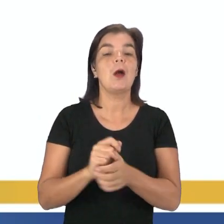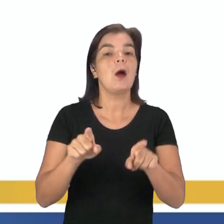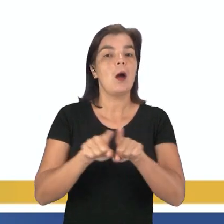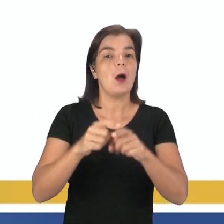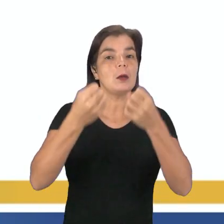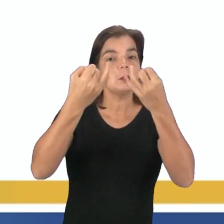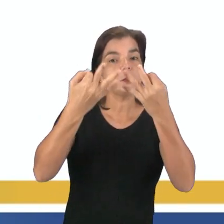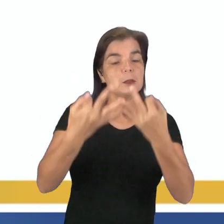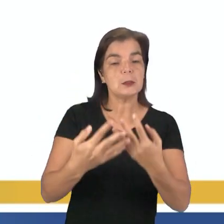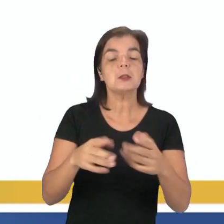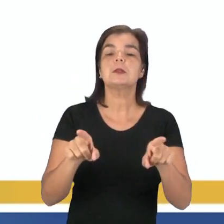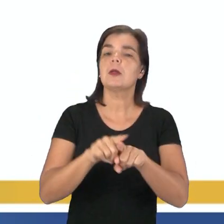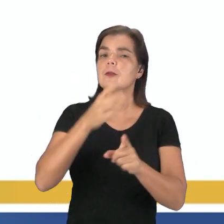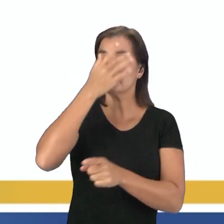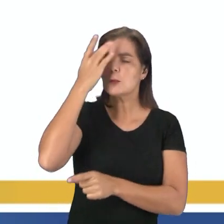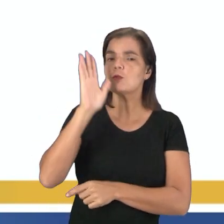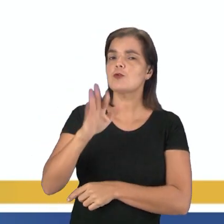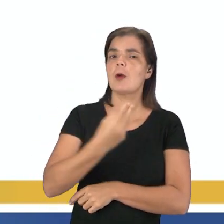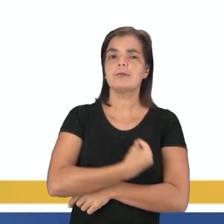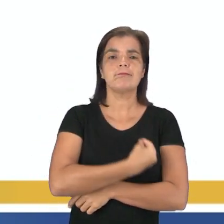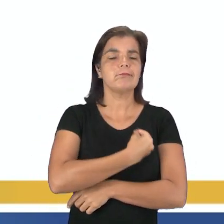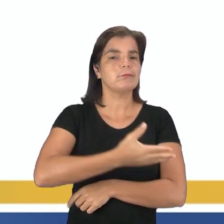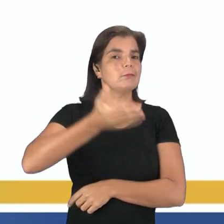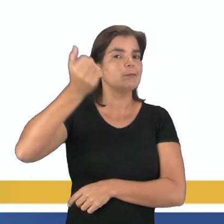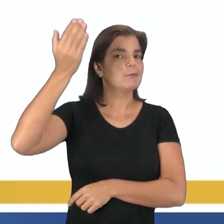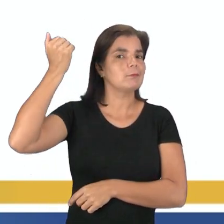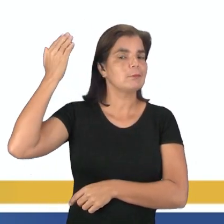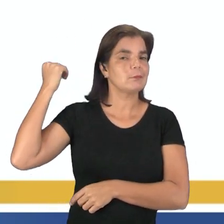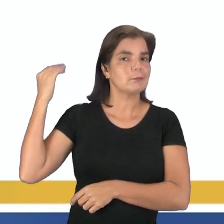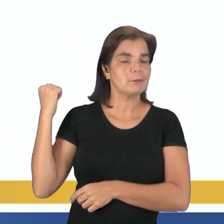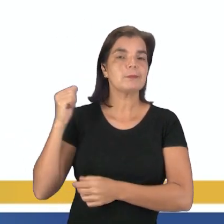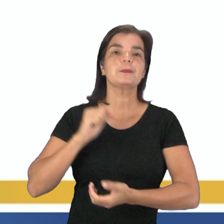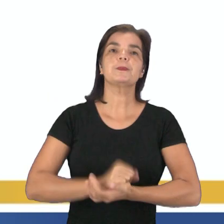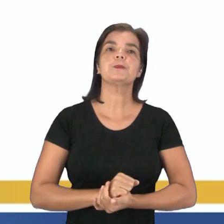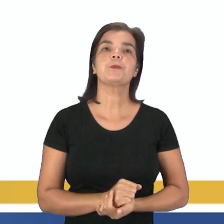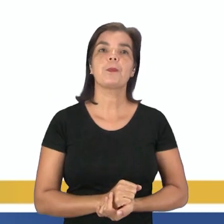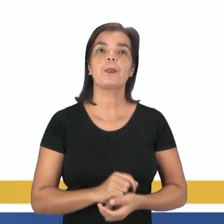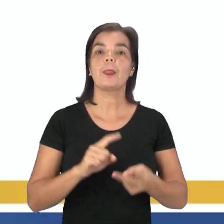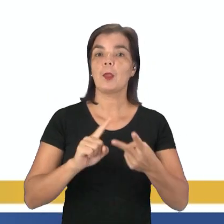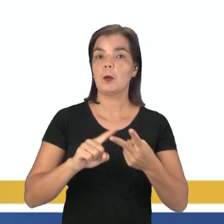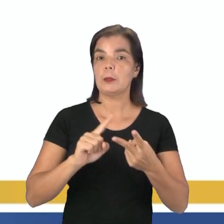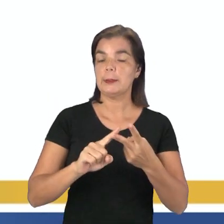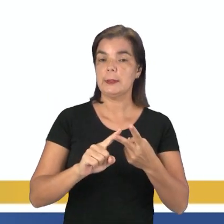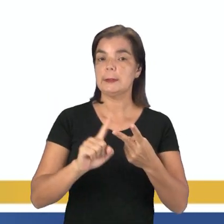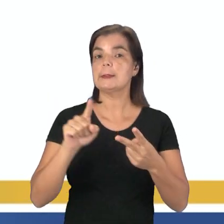os testemunhos das pessoas que vivenciaram determinados períodos na história.